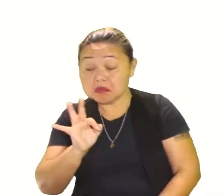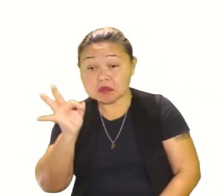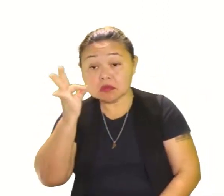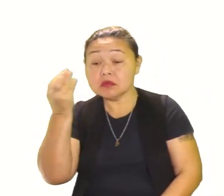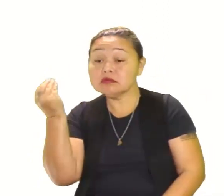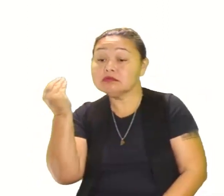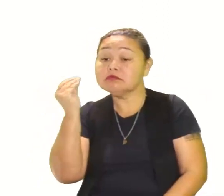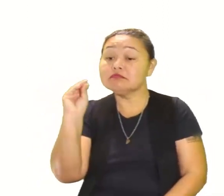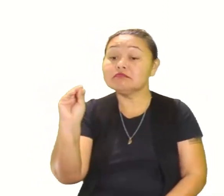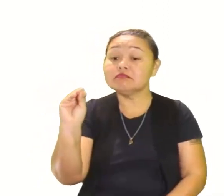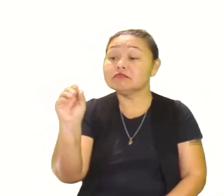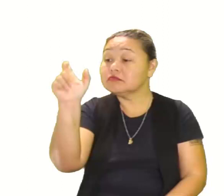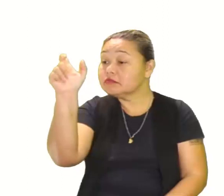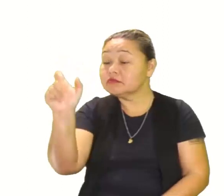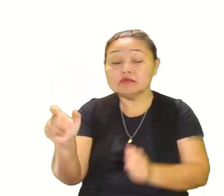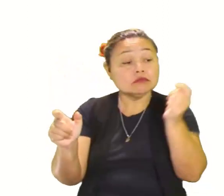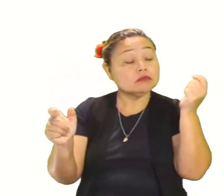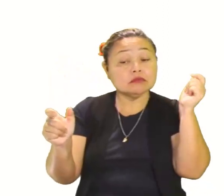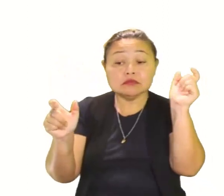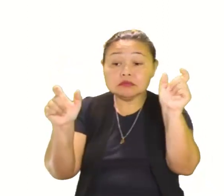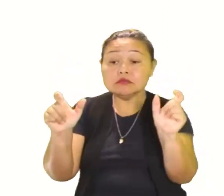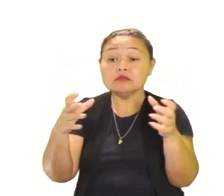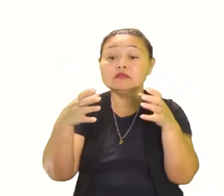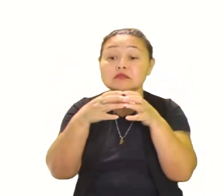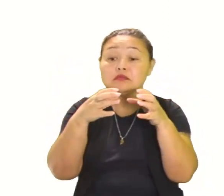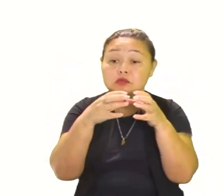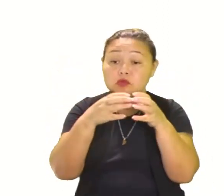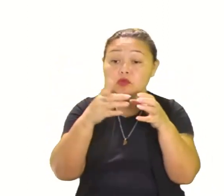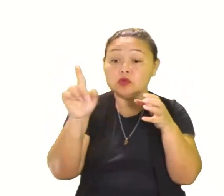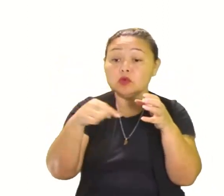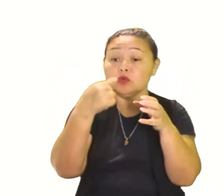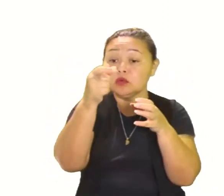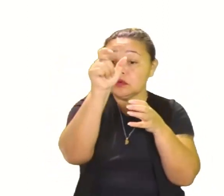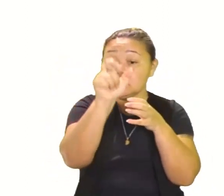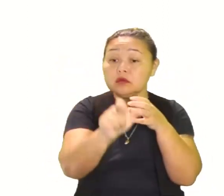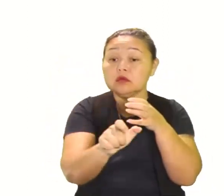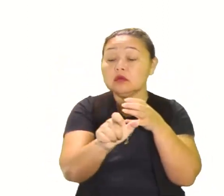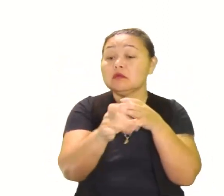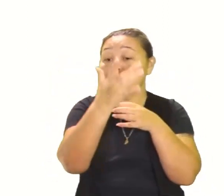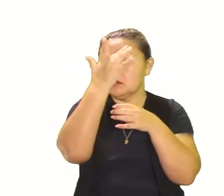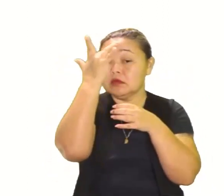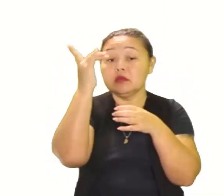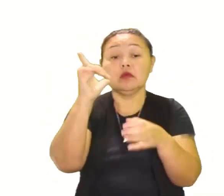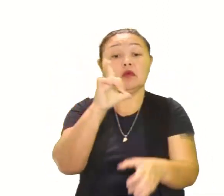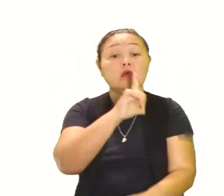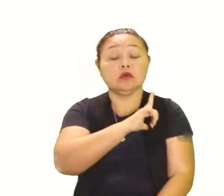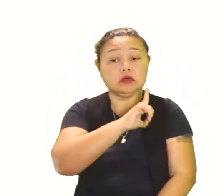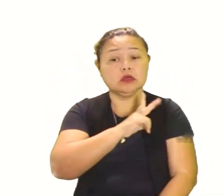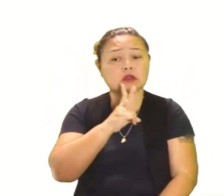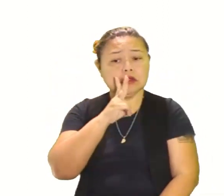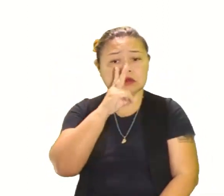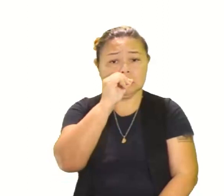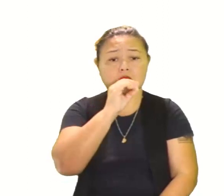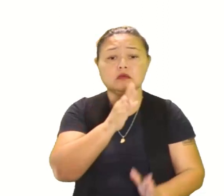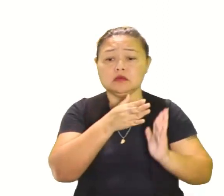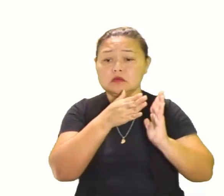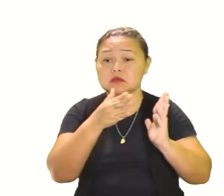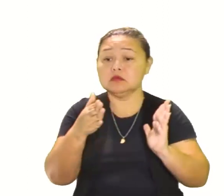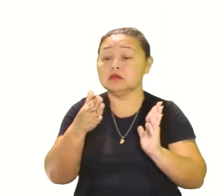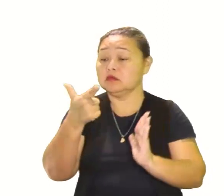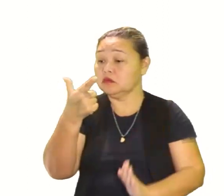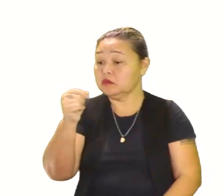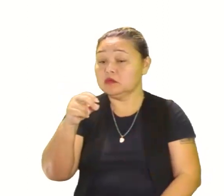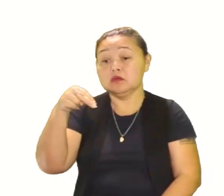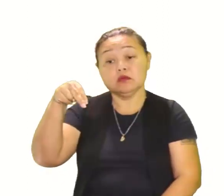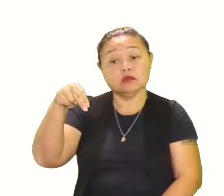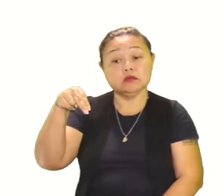acrescentar 2 pessoas, uma em cada grupo. No grupo 1, entrou uma pessoa que tem uma força de módulo igual a